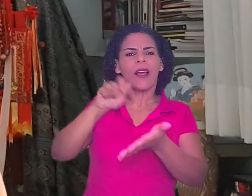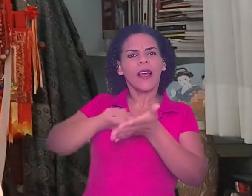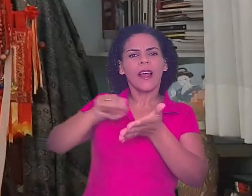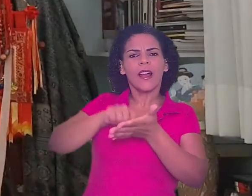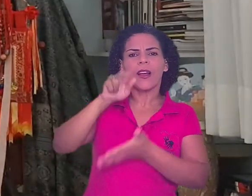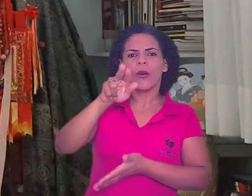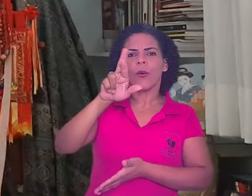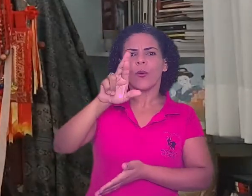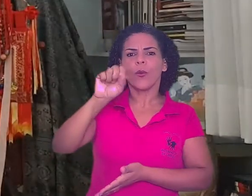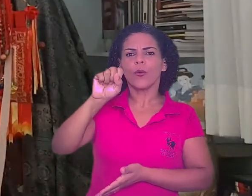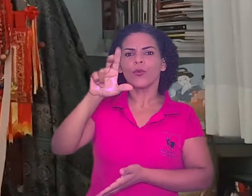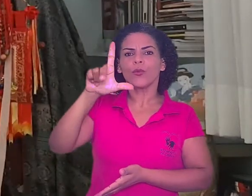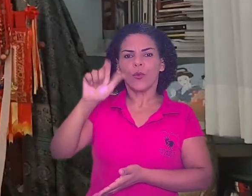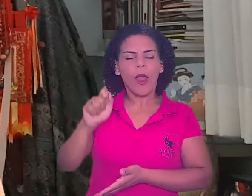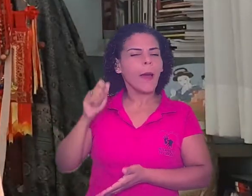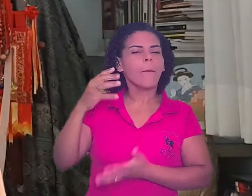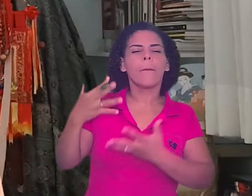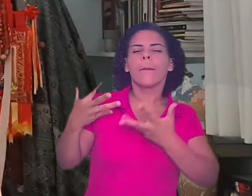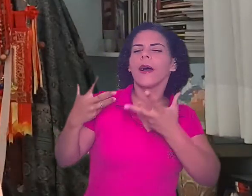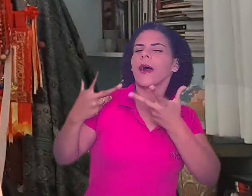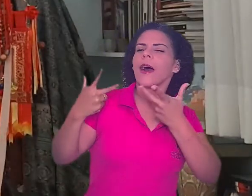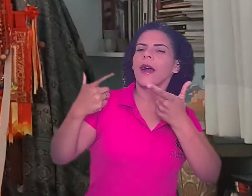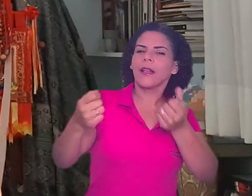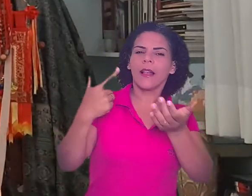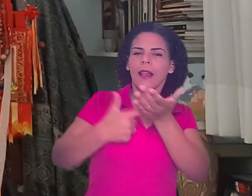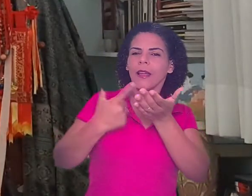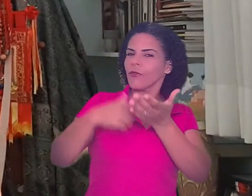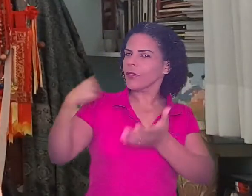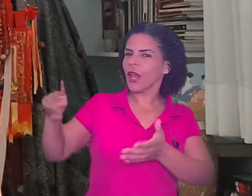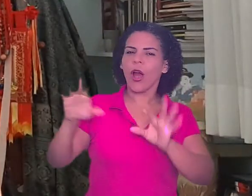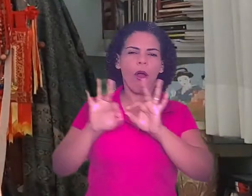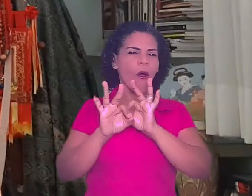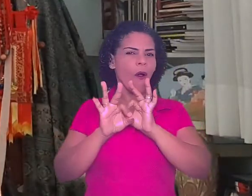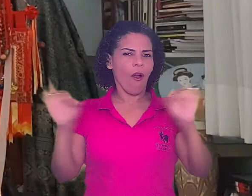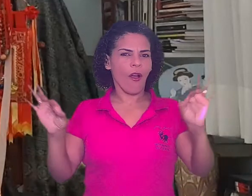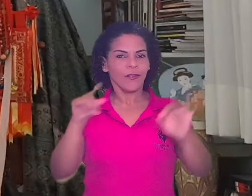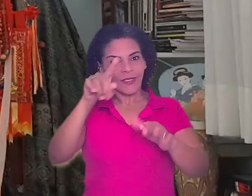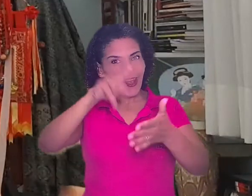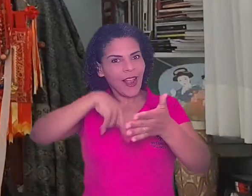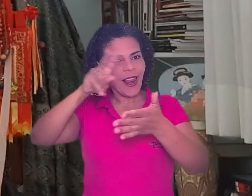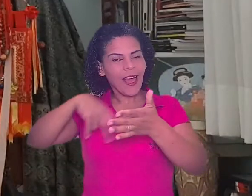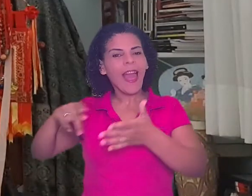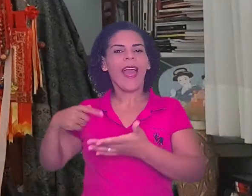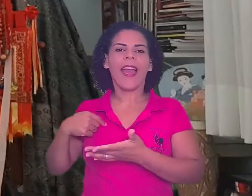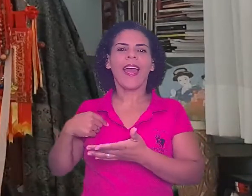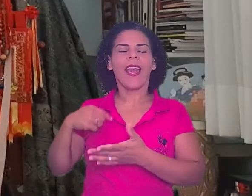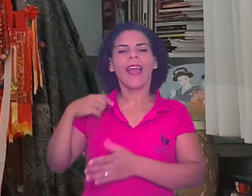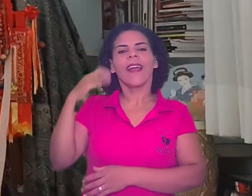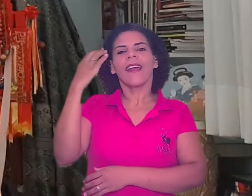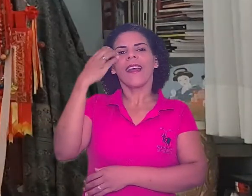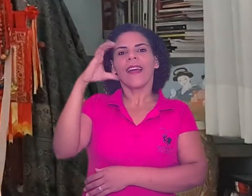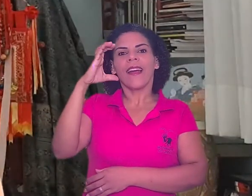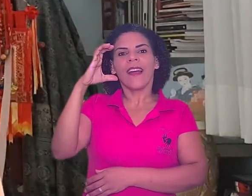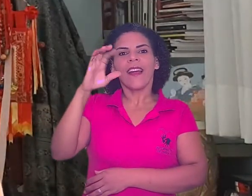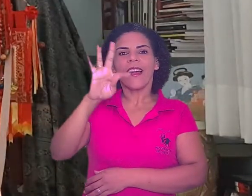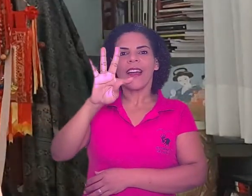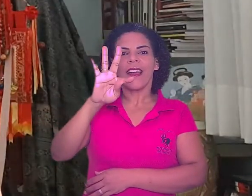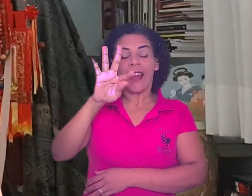uma escritora maravilhosa, leiam os livros dela e entendam, né? Ficção